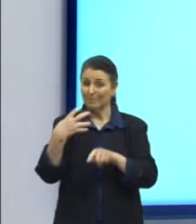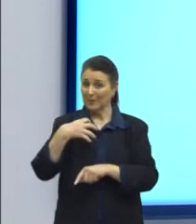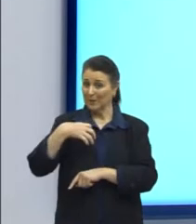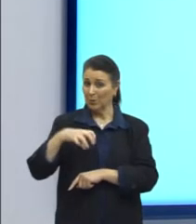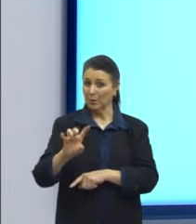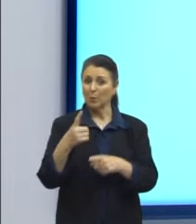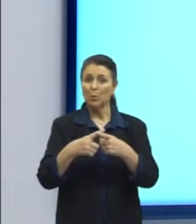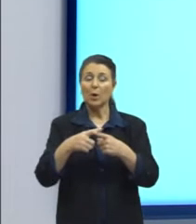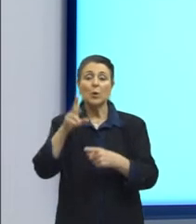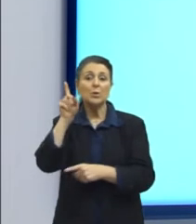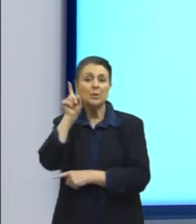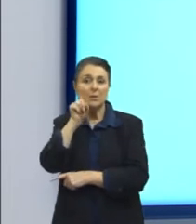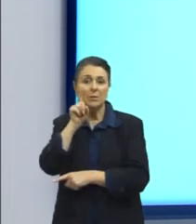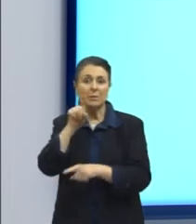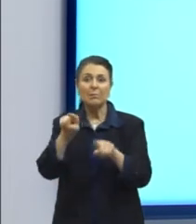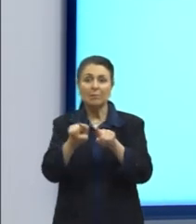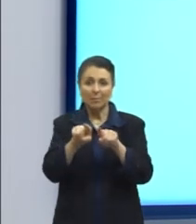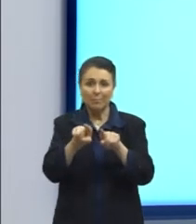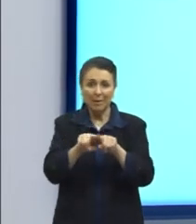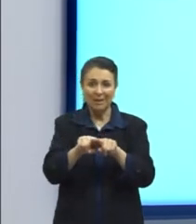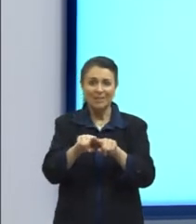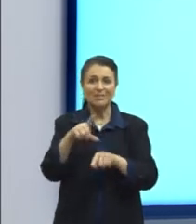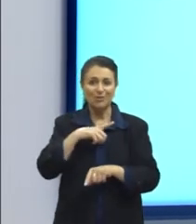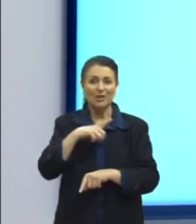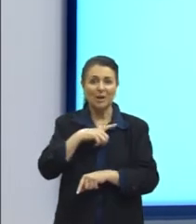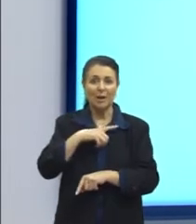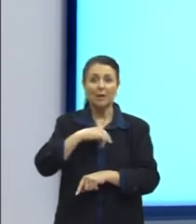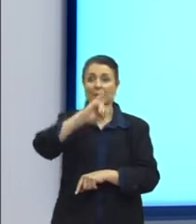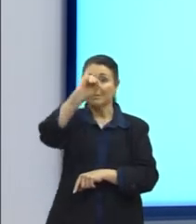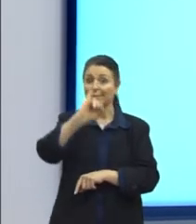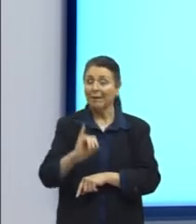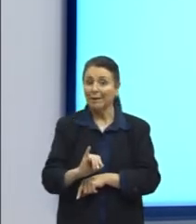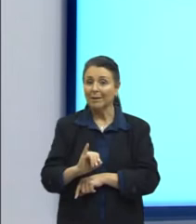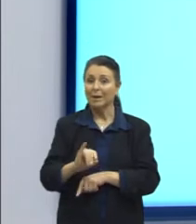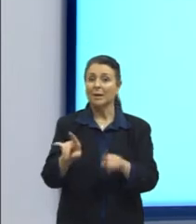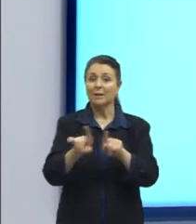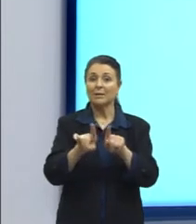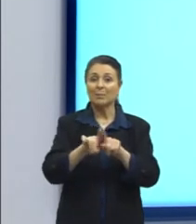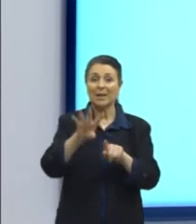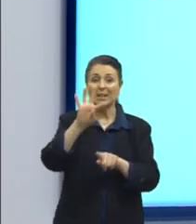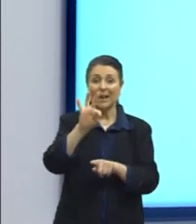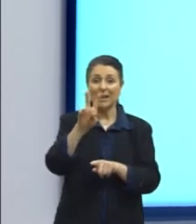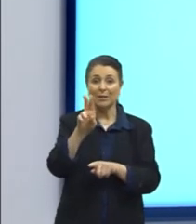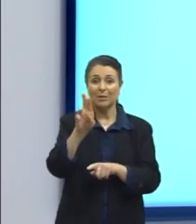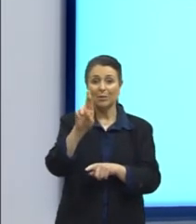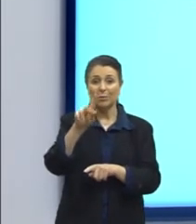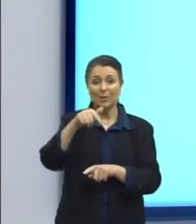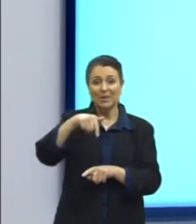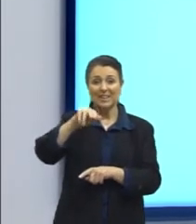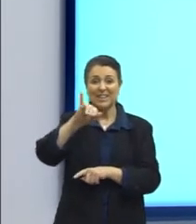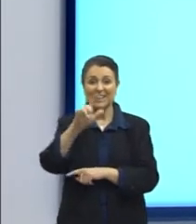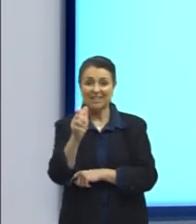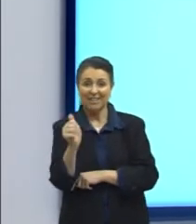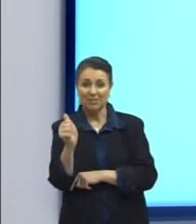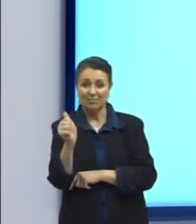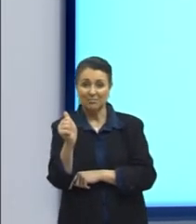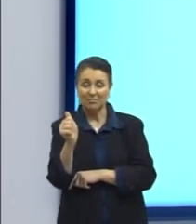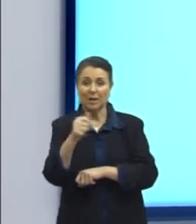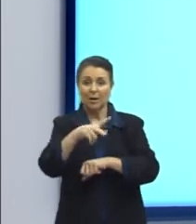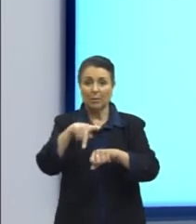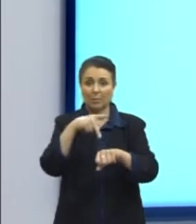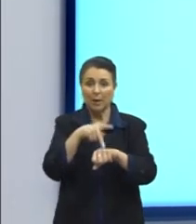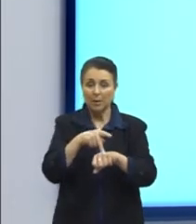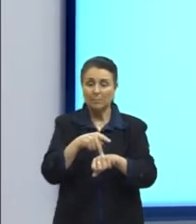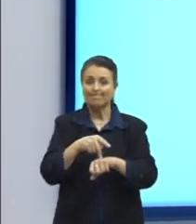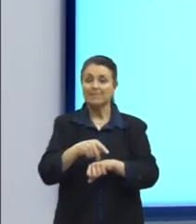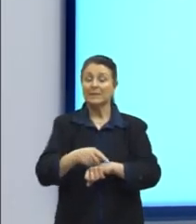Unidos tinha instalado na Itália e na Turquia então eles também alcançavam territórios soviético né nisso gerou